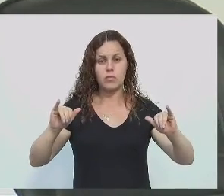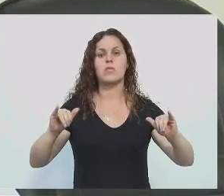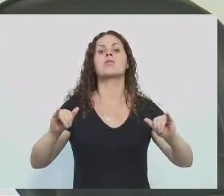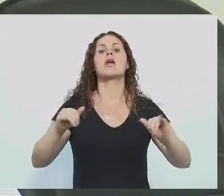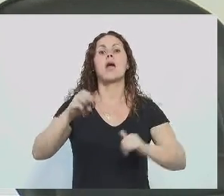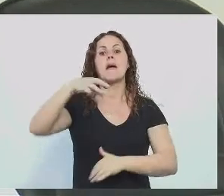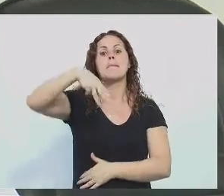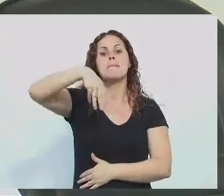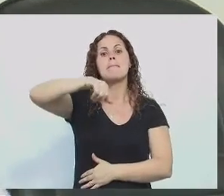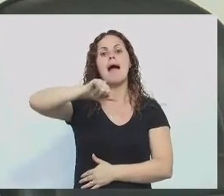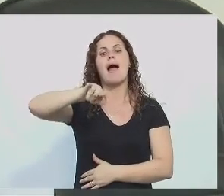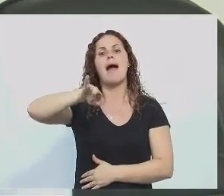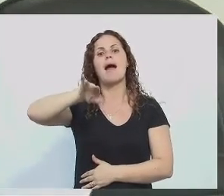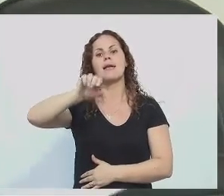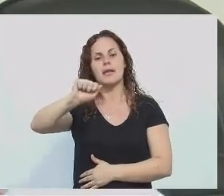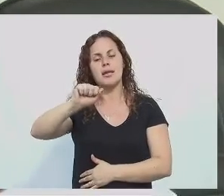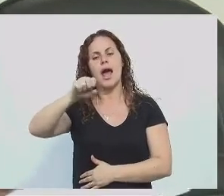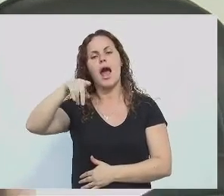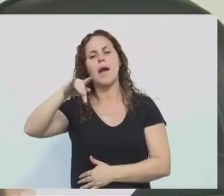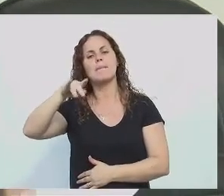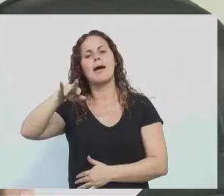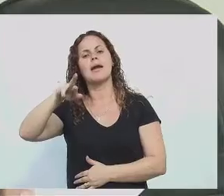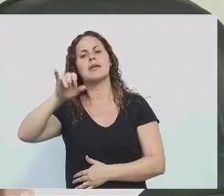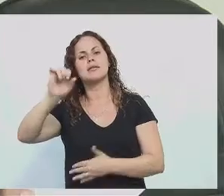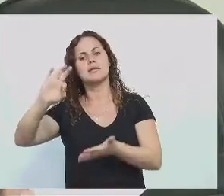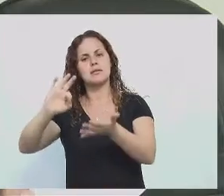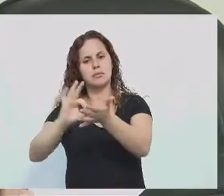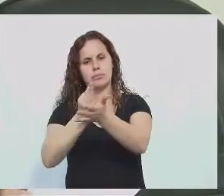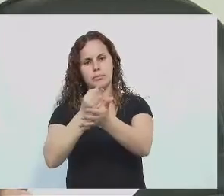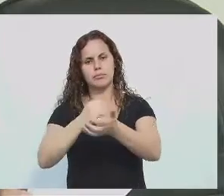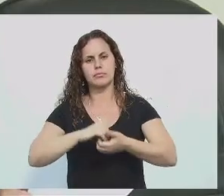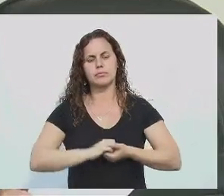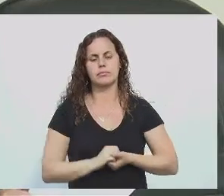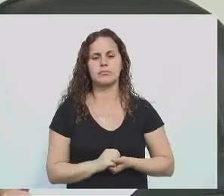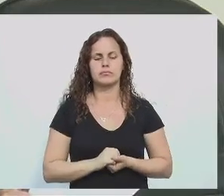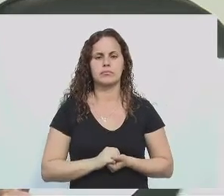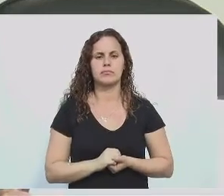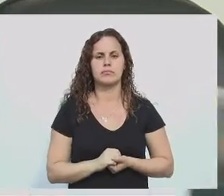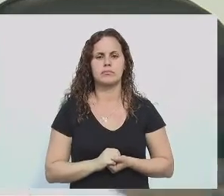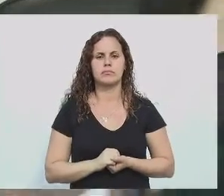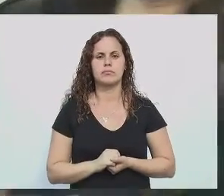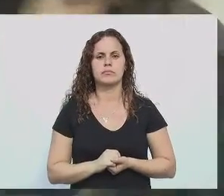Maria Aparecida de Paiva Torres.